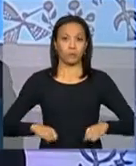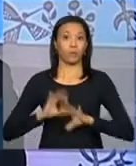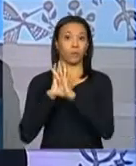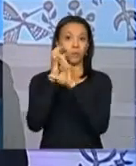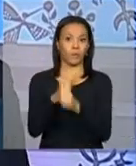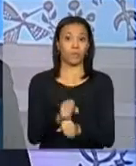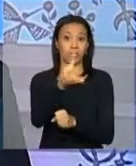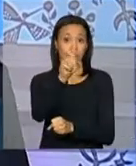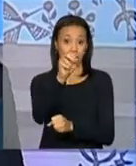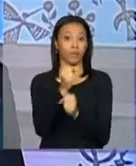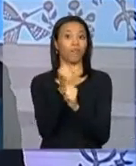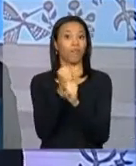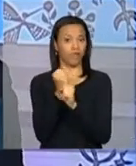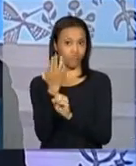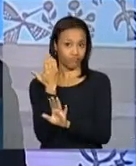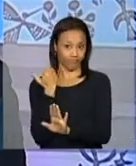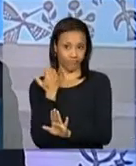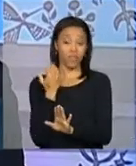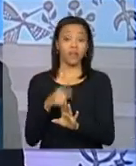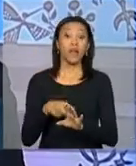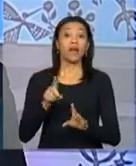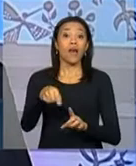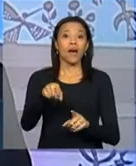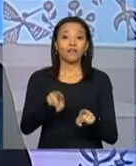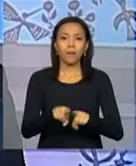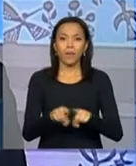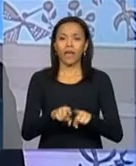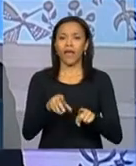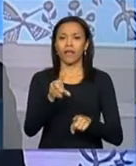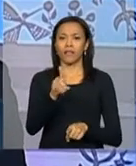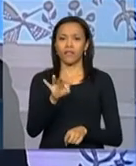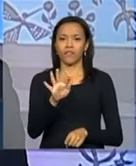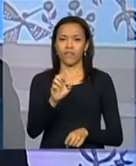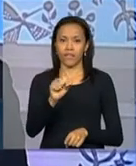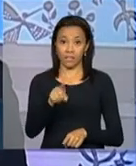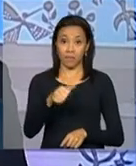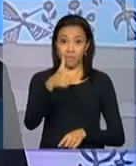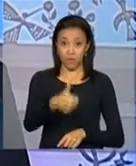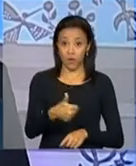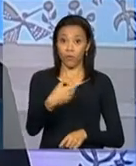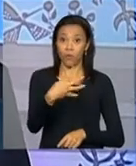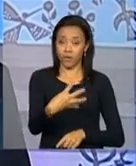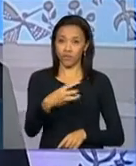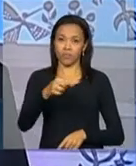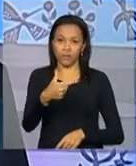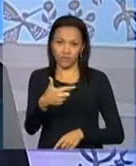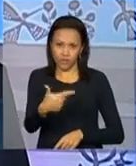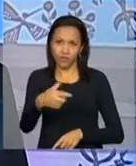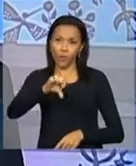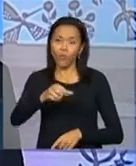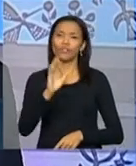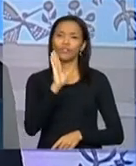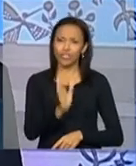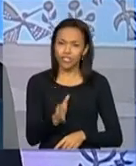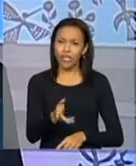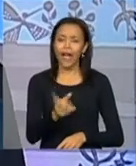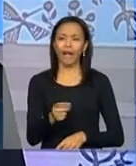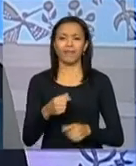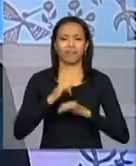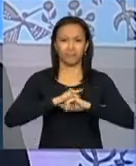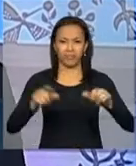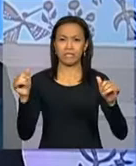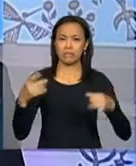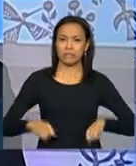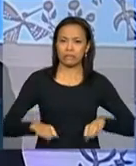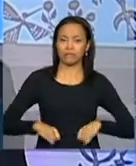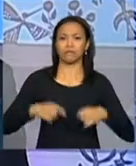50 anos segundo a Defesa Civil Nacional 1428 municípios já decretaram estado de emergência e mais de